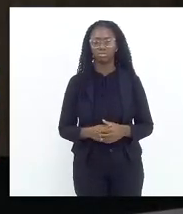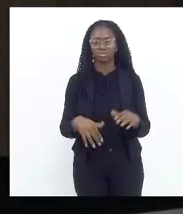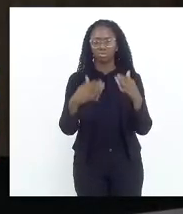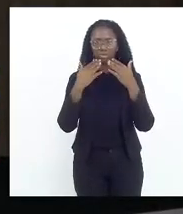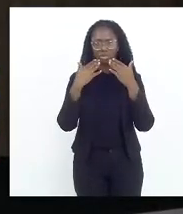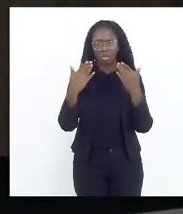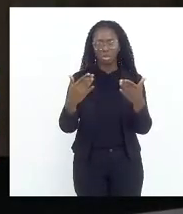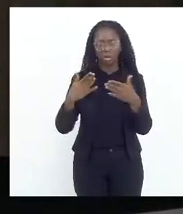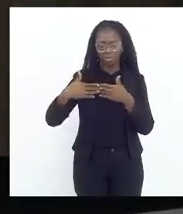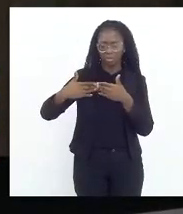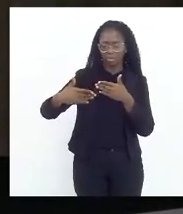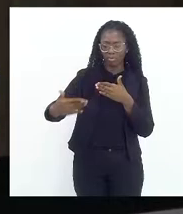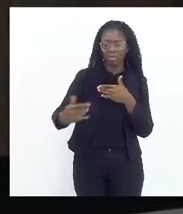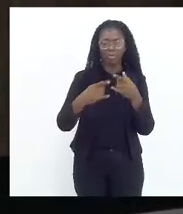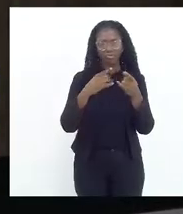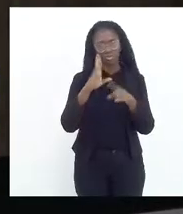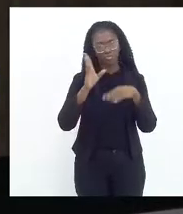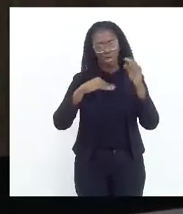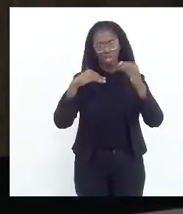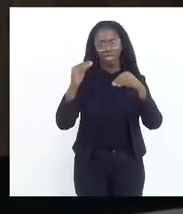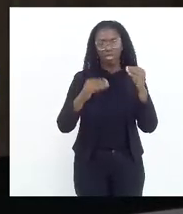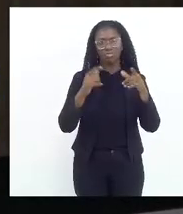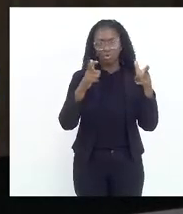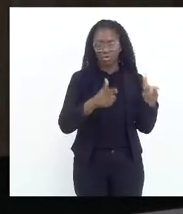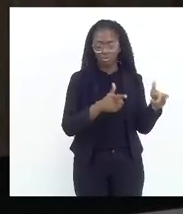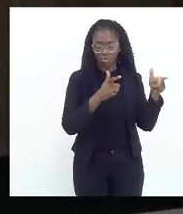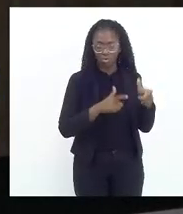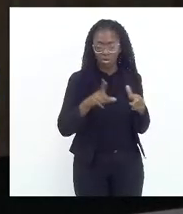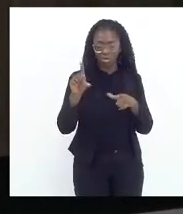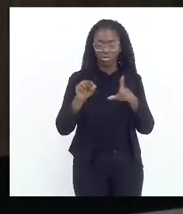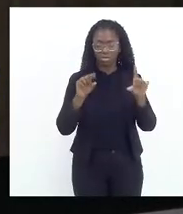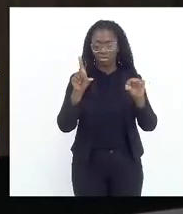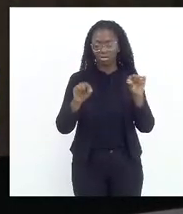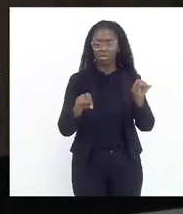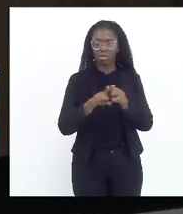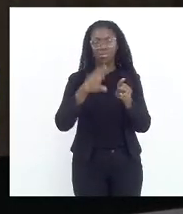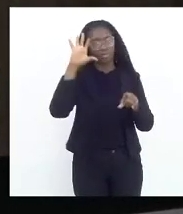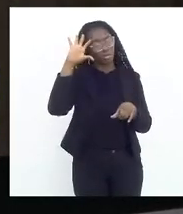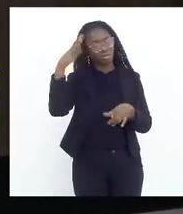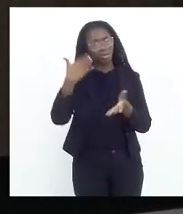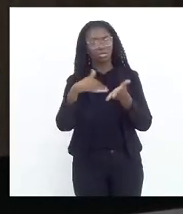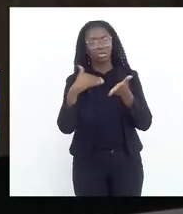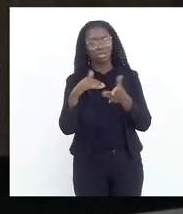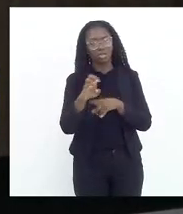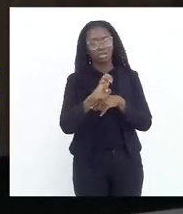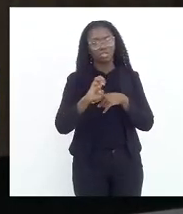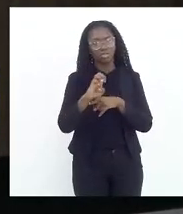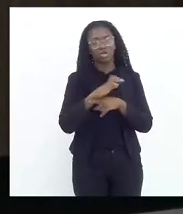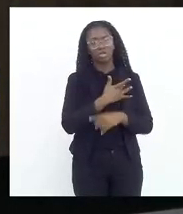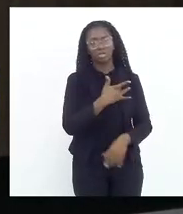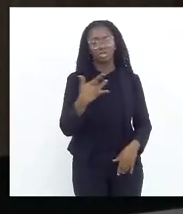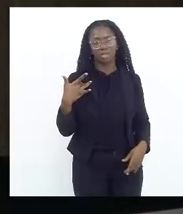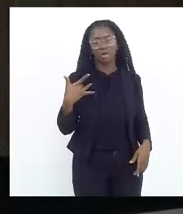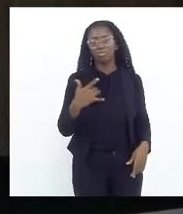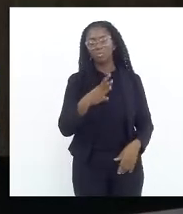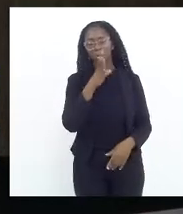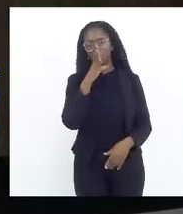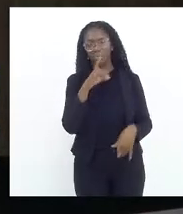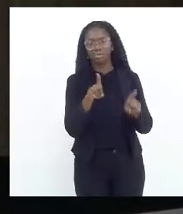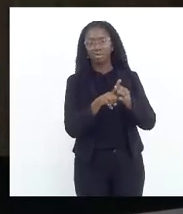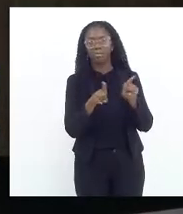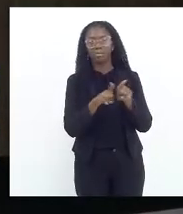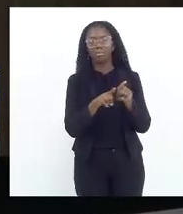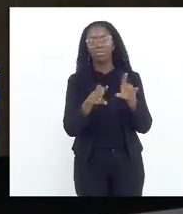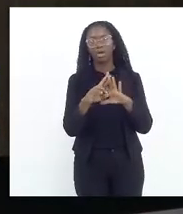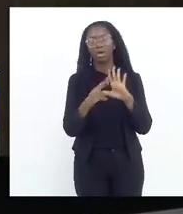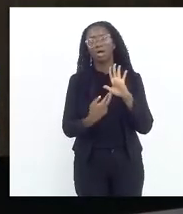seria gradativamente flexibilizado nos locais estipulados por meio de resolução da Secretaria de Estado de Saúde, observando parâmetros,